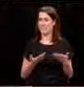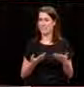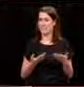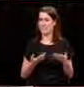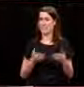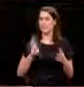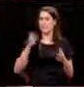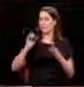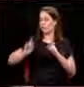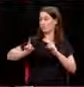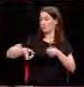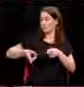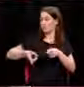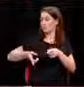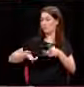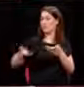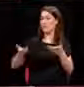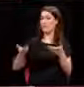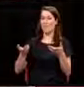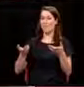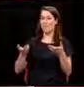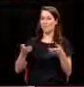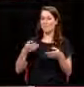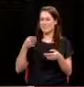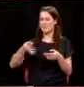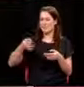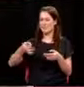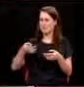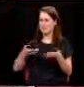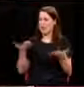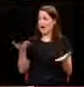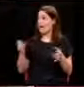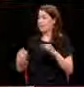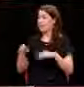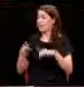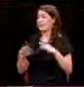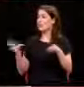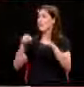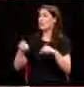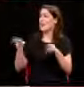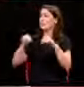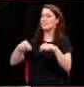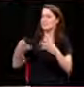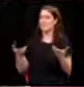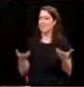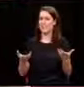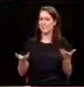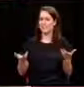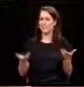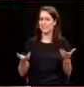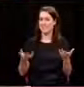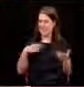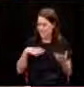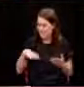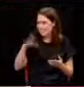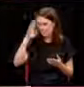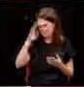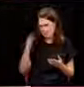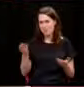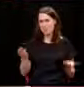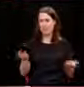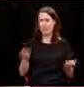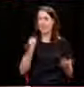é, da jogada, aqui passando para o futebol. E não deixou nunca escapar esta oportunidade e